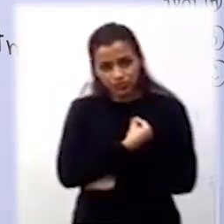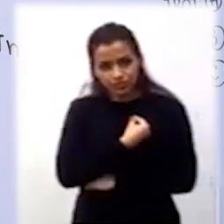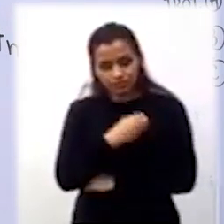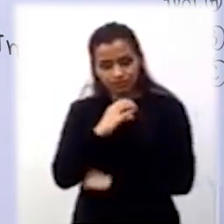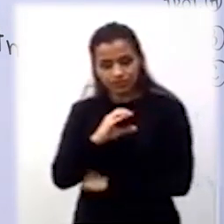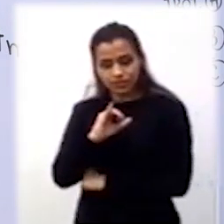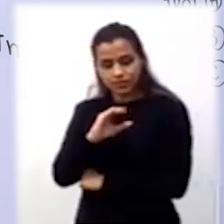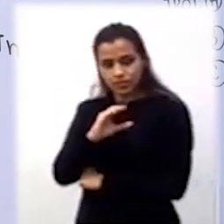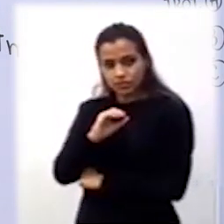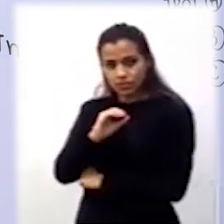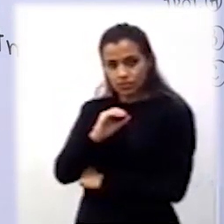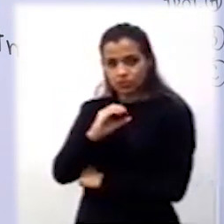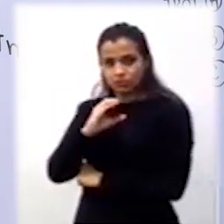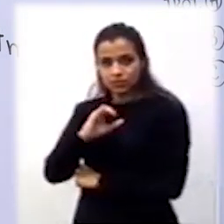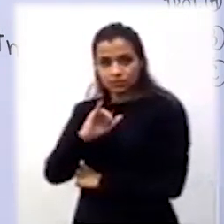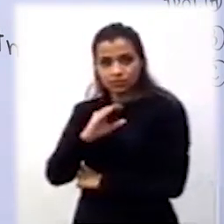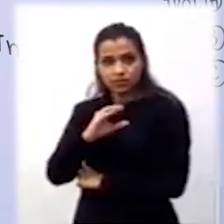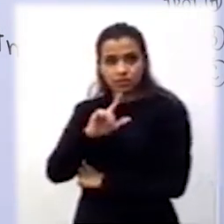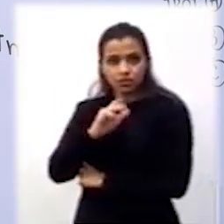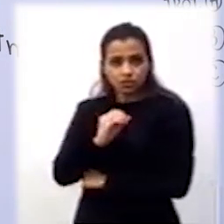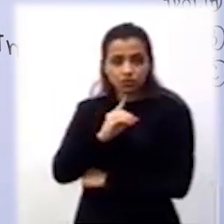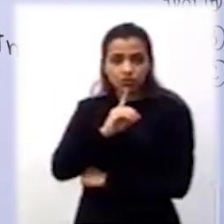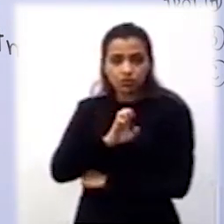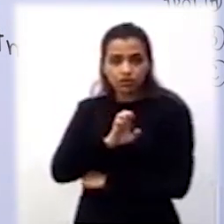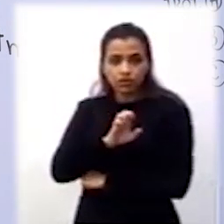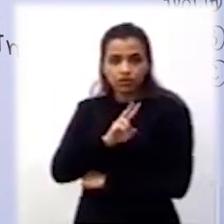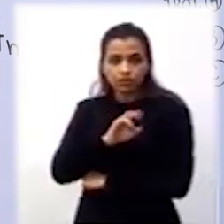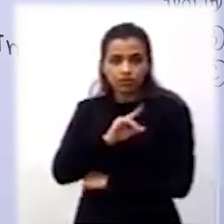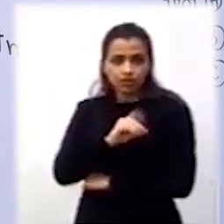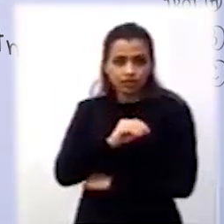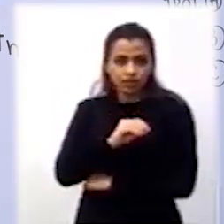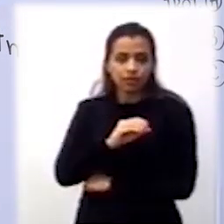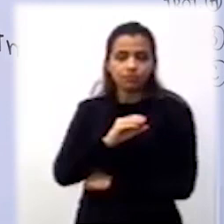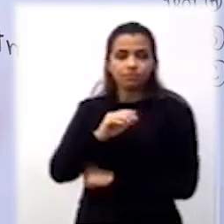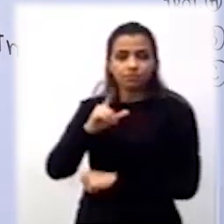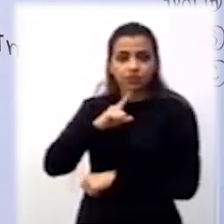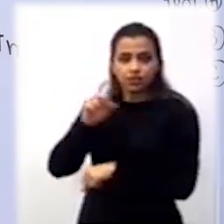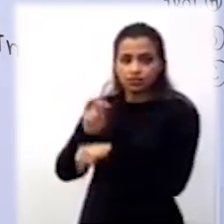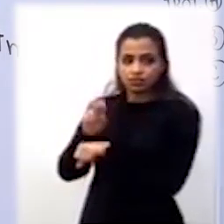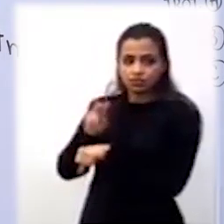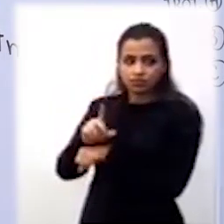o grande exemplo de ciclo de vida é um vírus que ataca a bactéria. Qual é o nome dele?